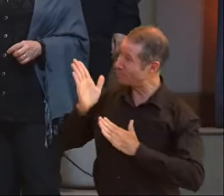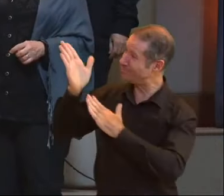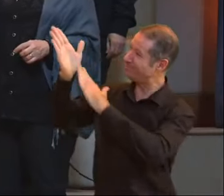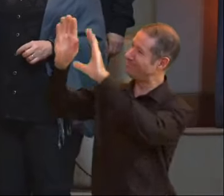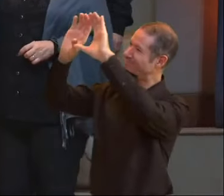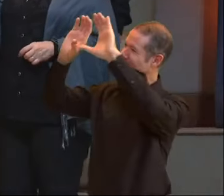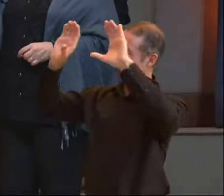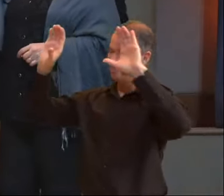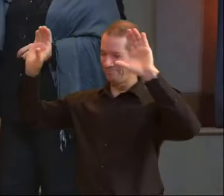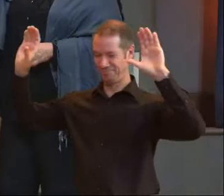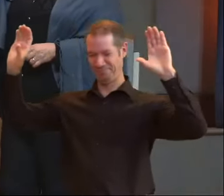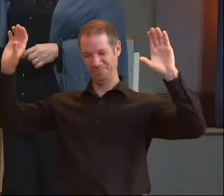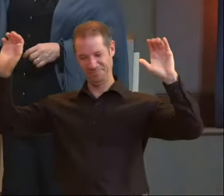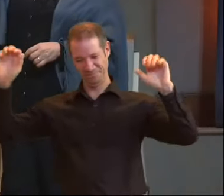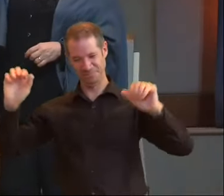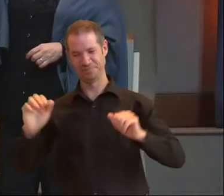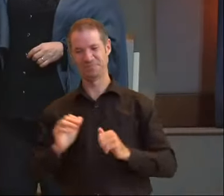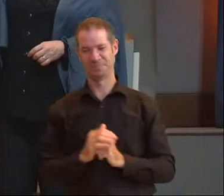passar.